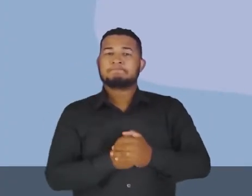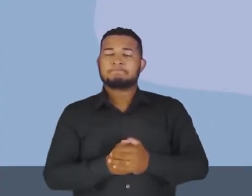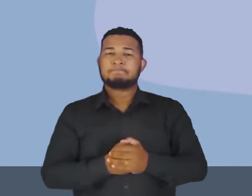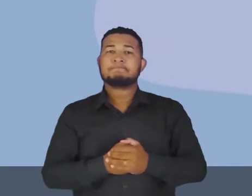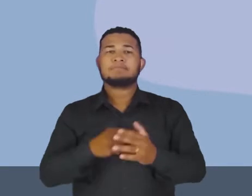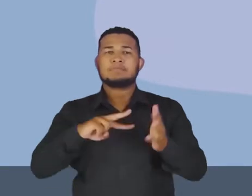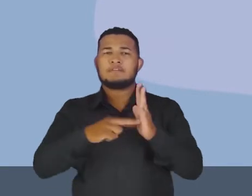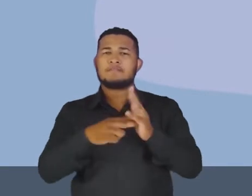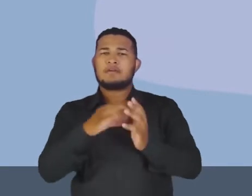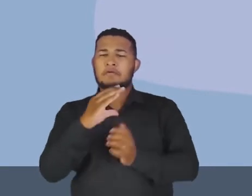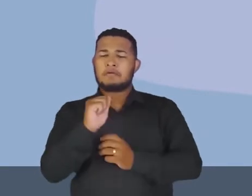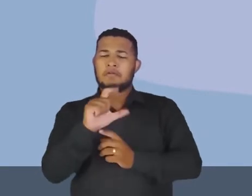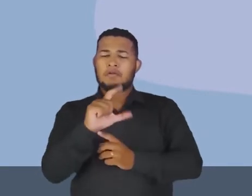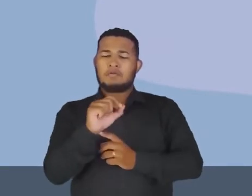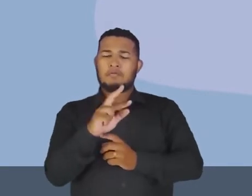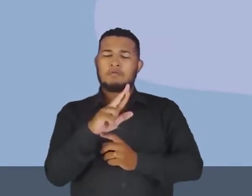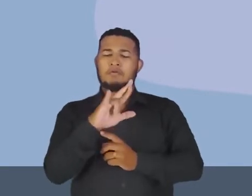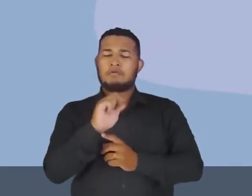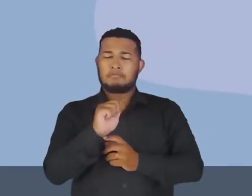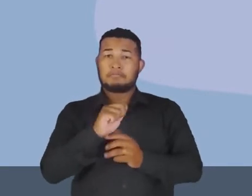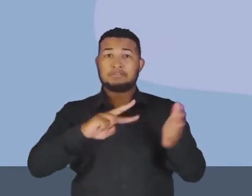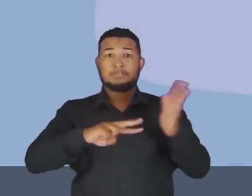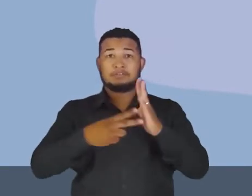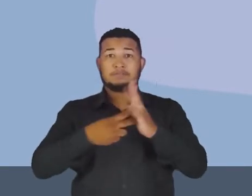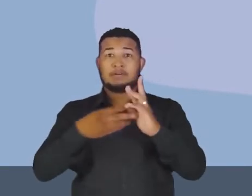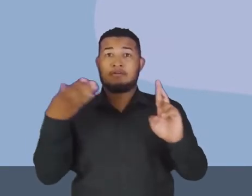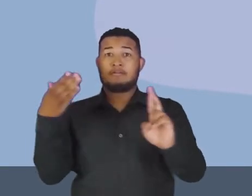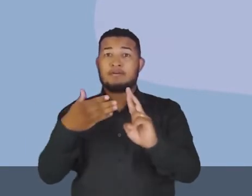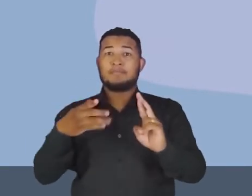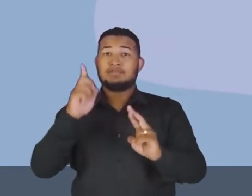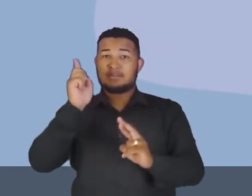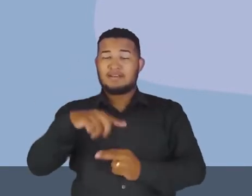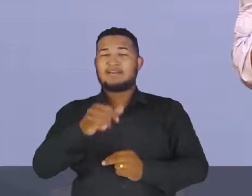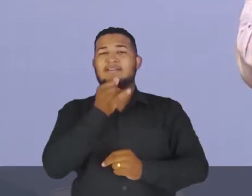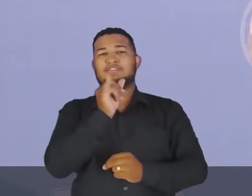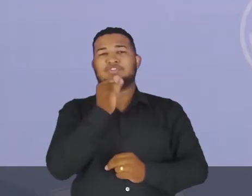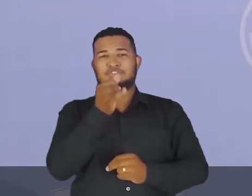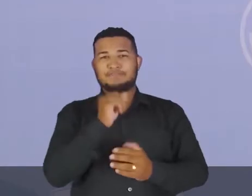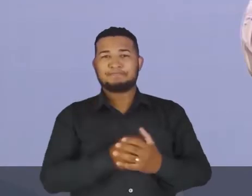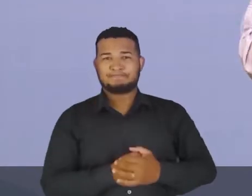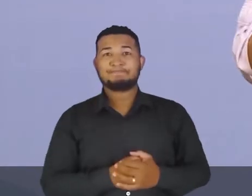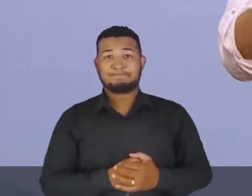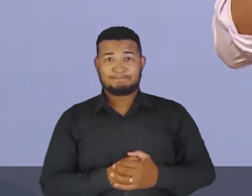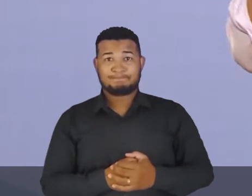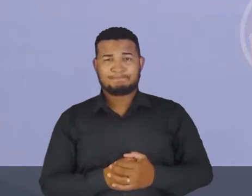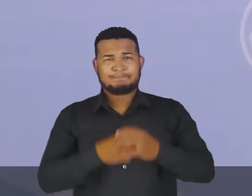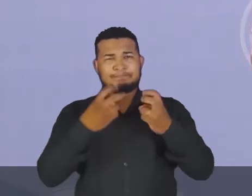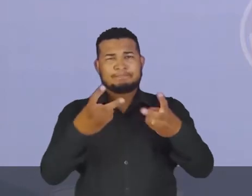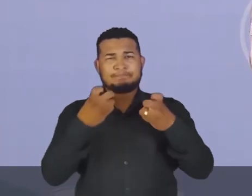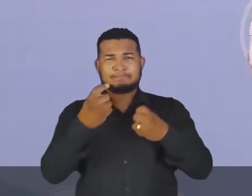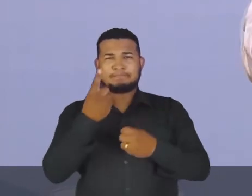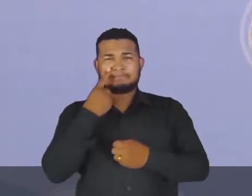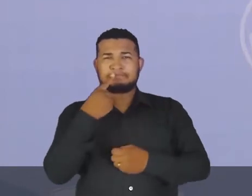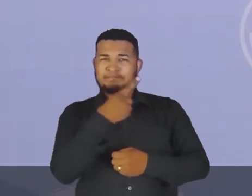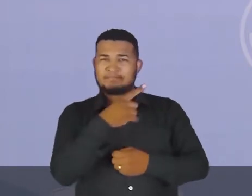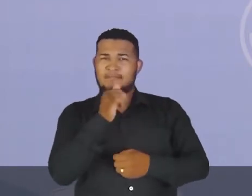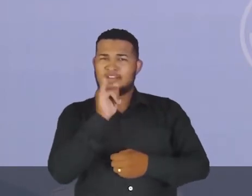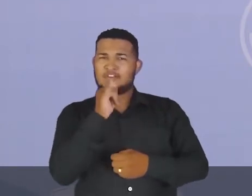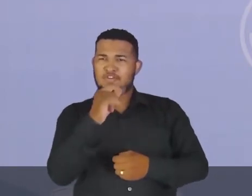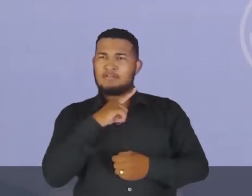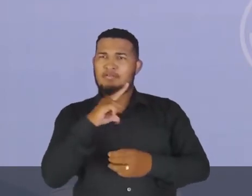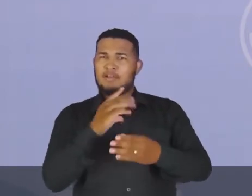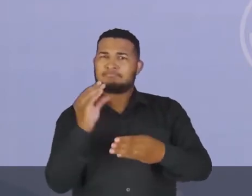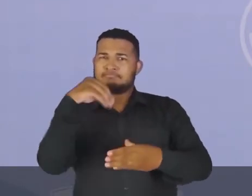de medida de energia, certo? Então, volta aqui, perceba que essa energia contida